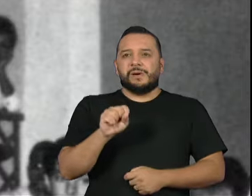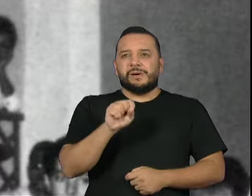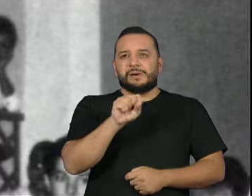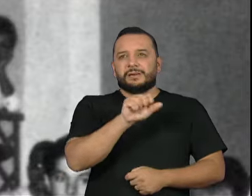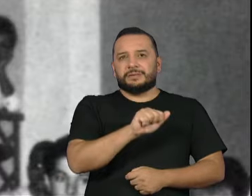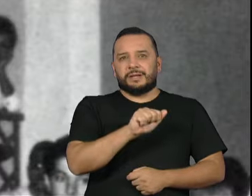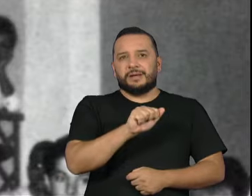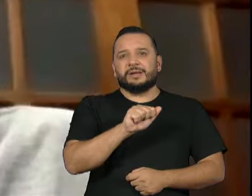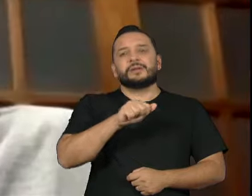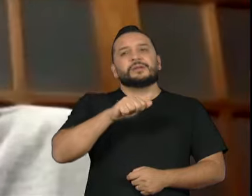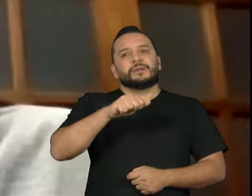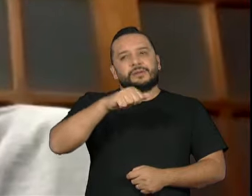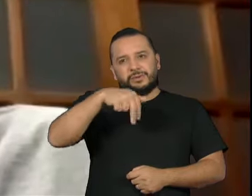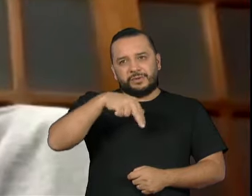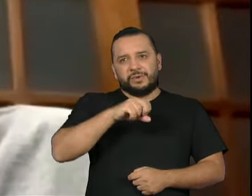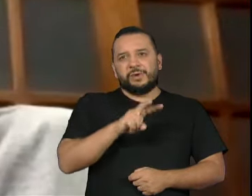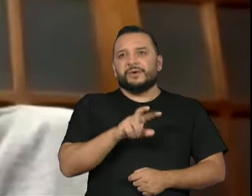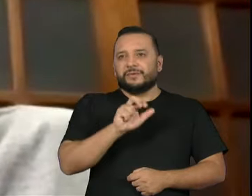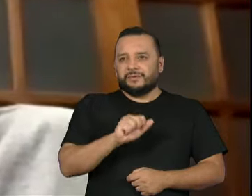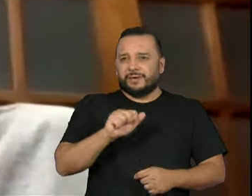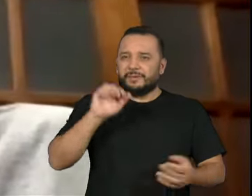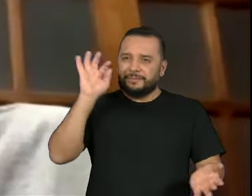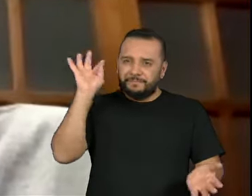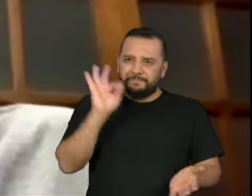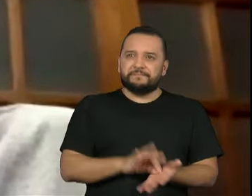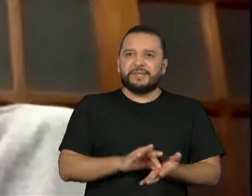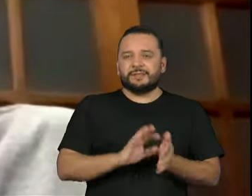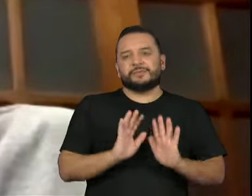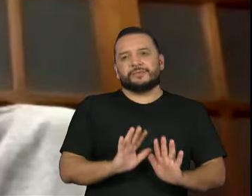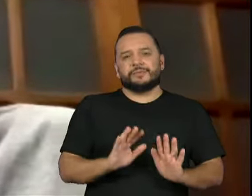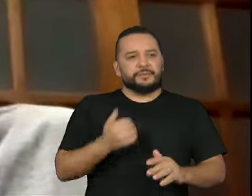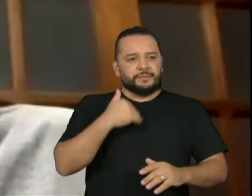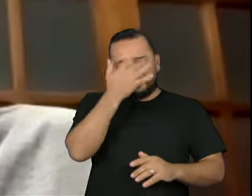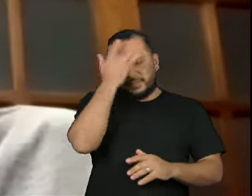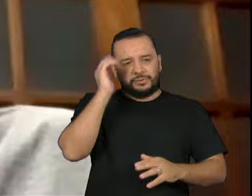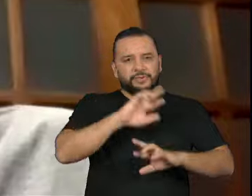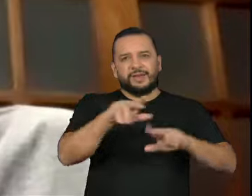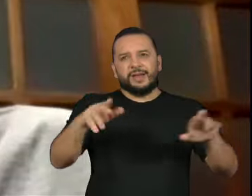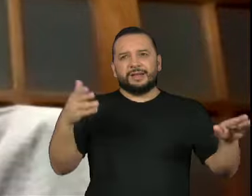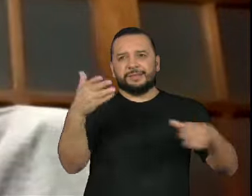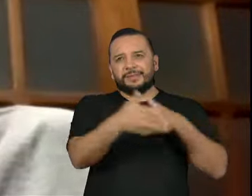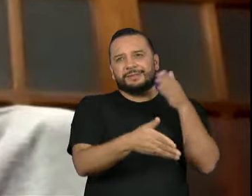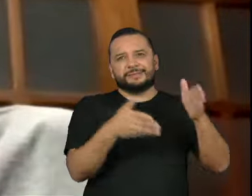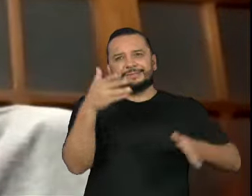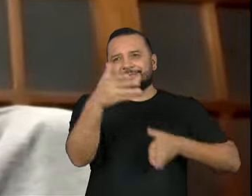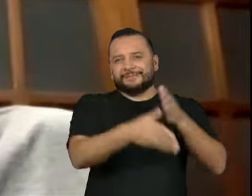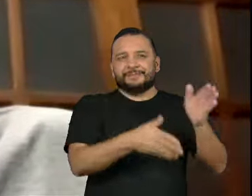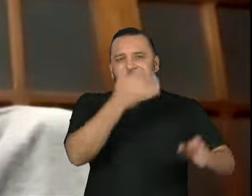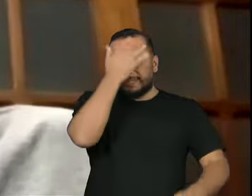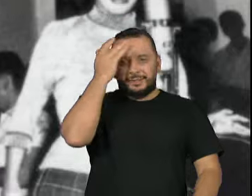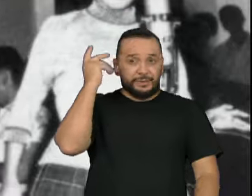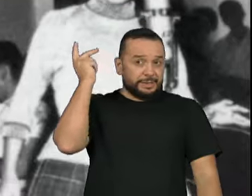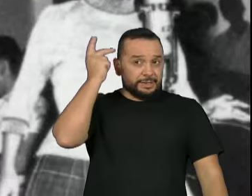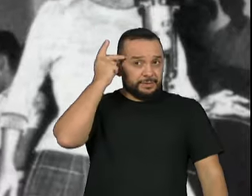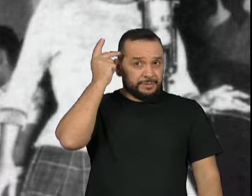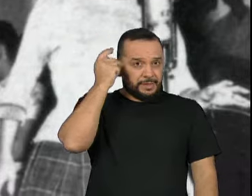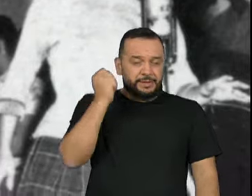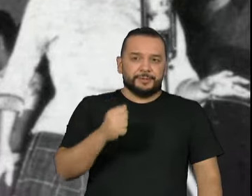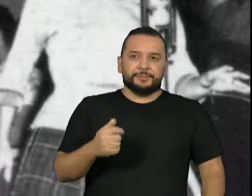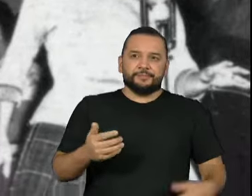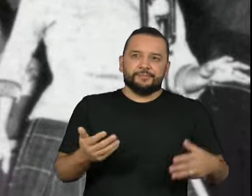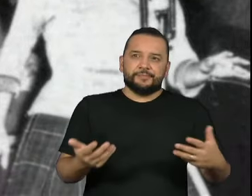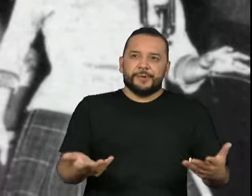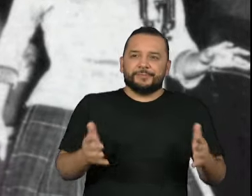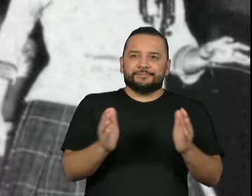espantem. E várias pessoas participaram, inclusive pessoas que vieram de São Paulo. Bom,